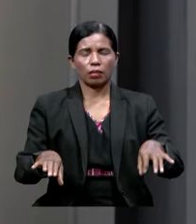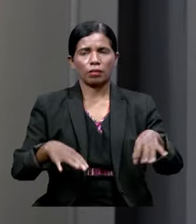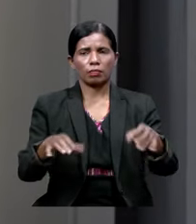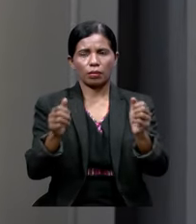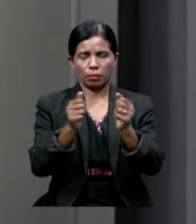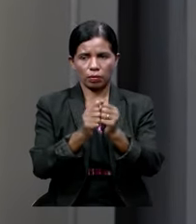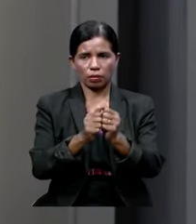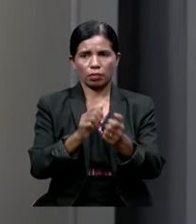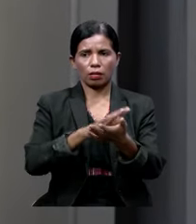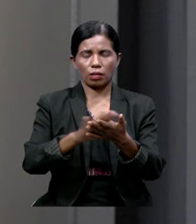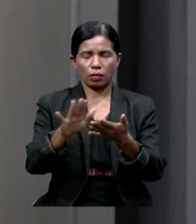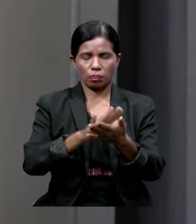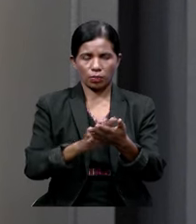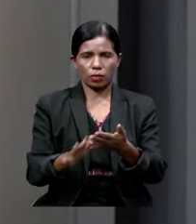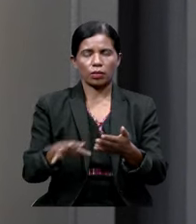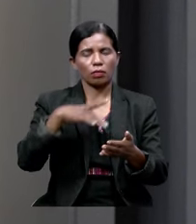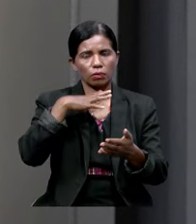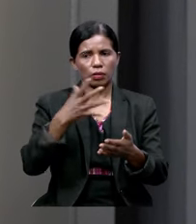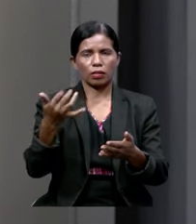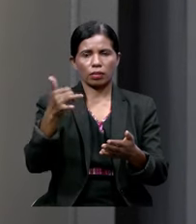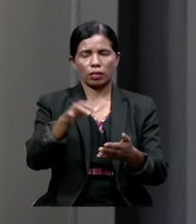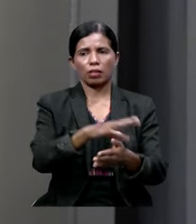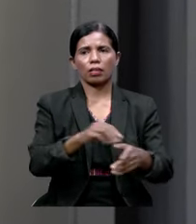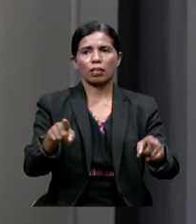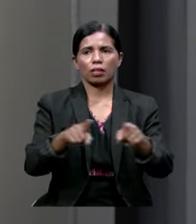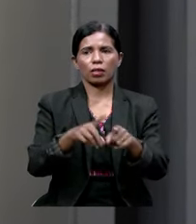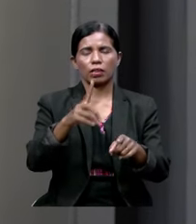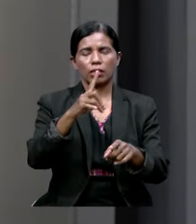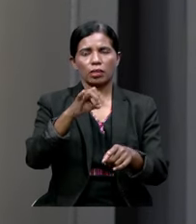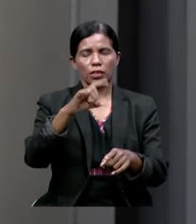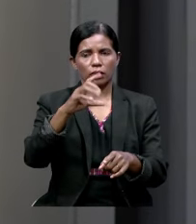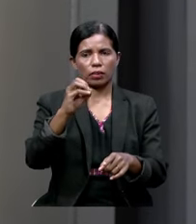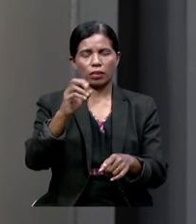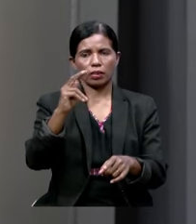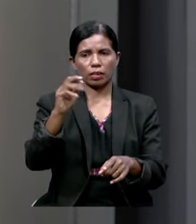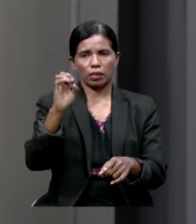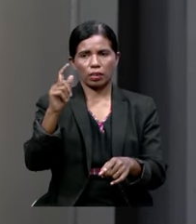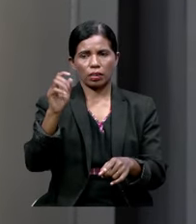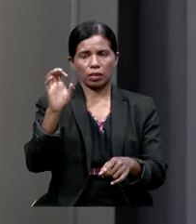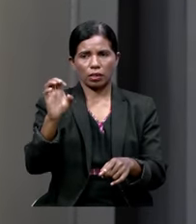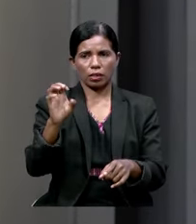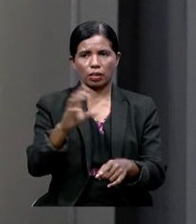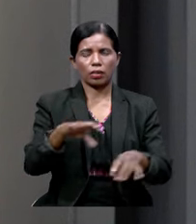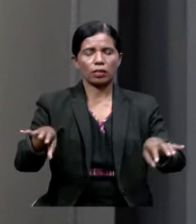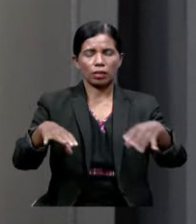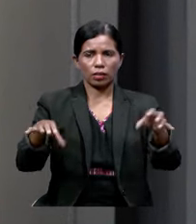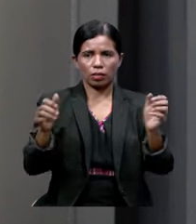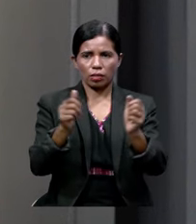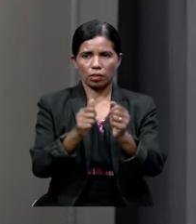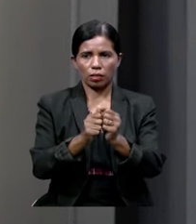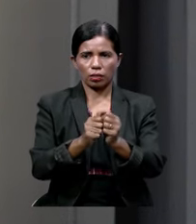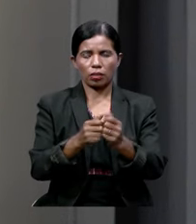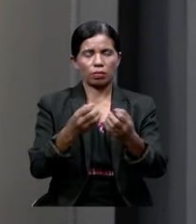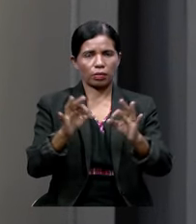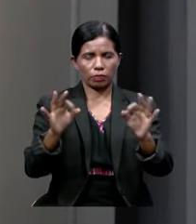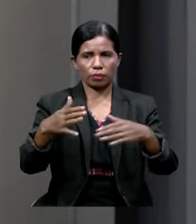bele amos drenajen sirne ma kanesa diri United. Ina ba nia servisu kom kwazi atu